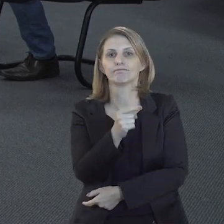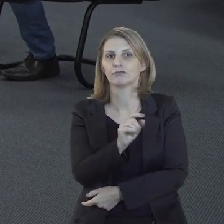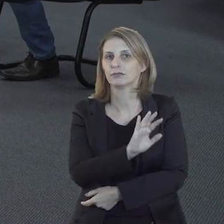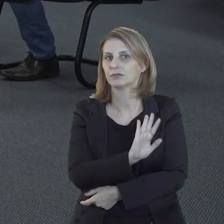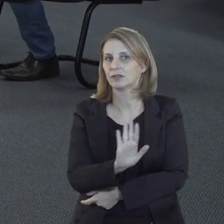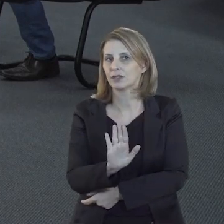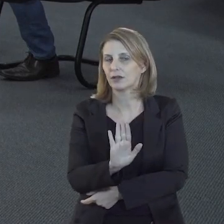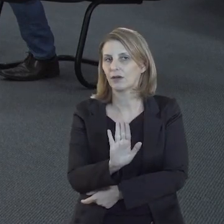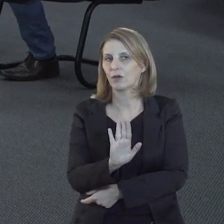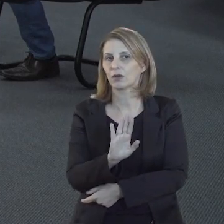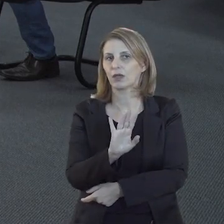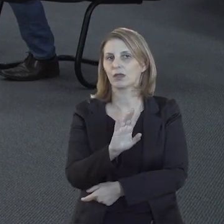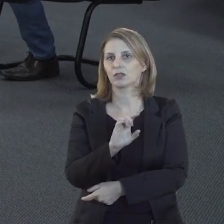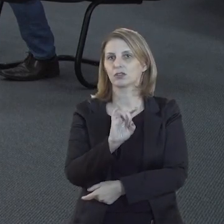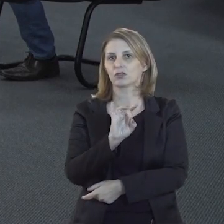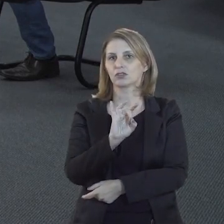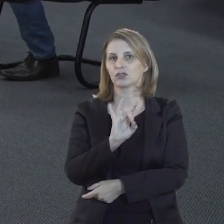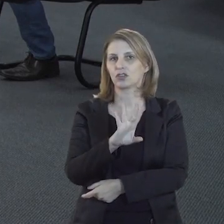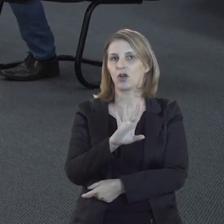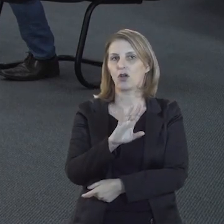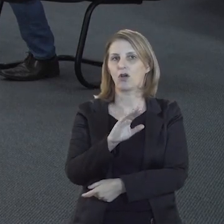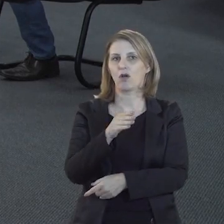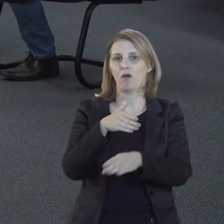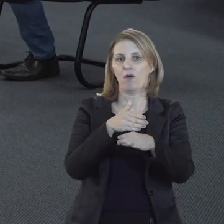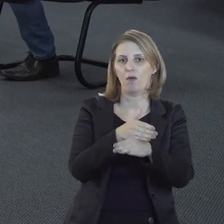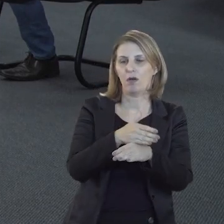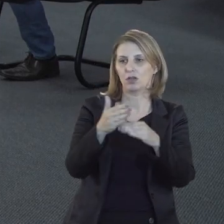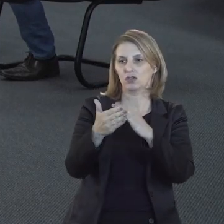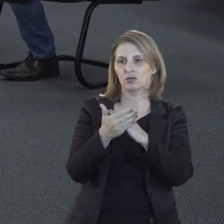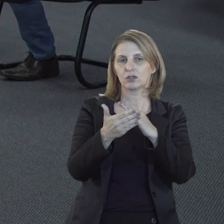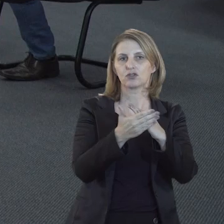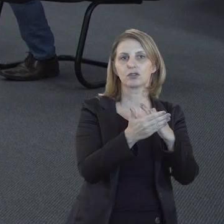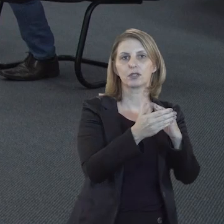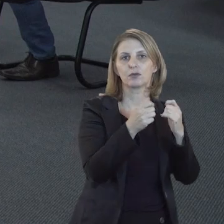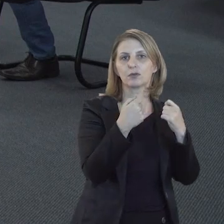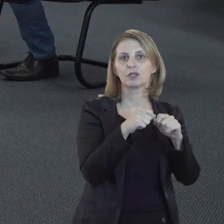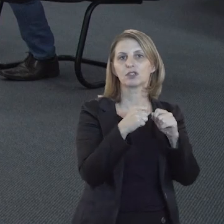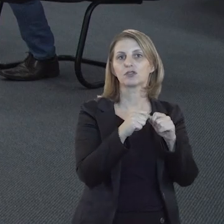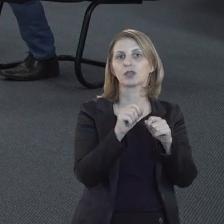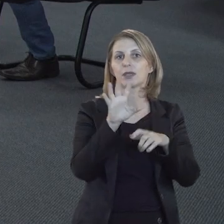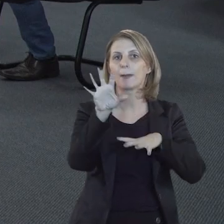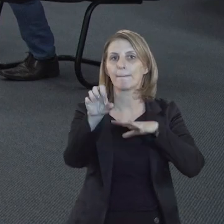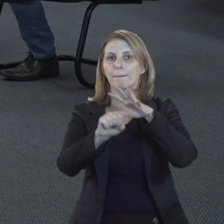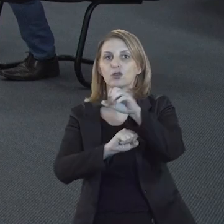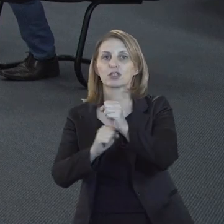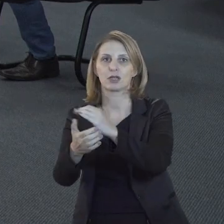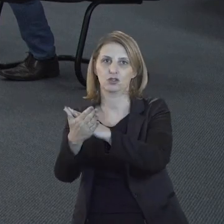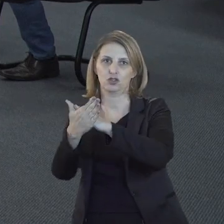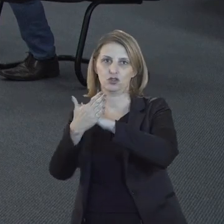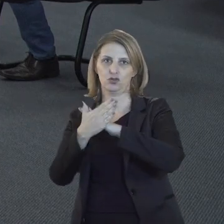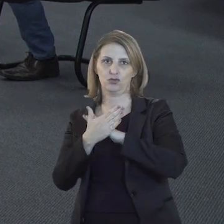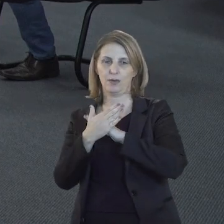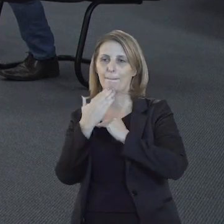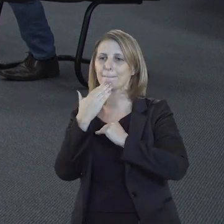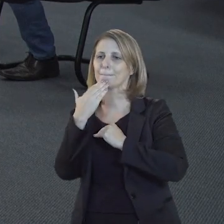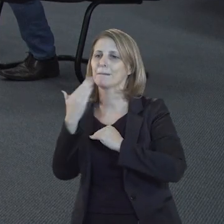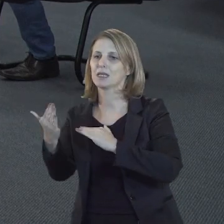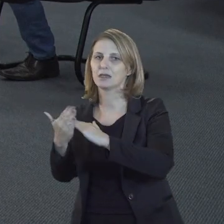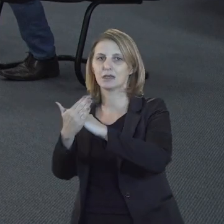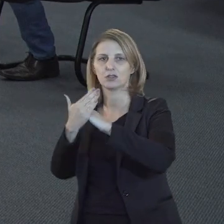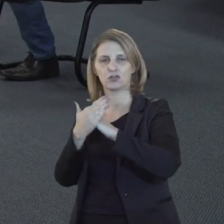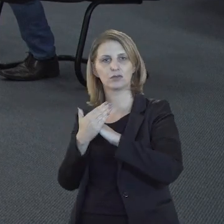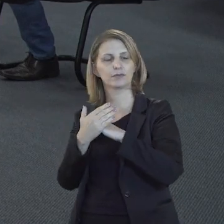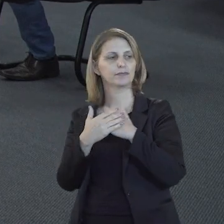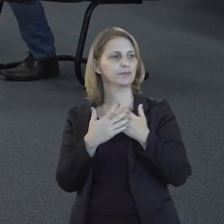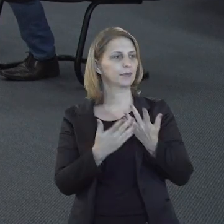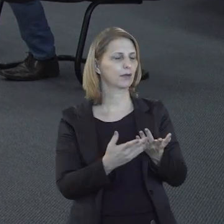talvez sozinho não dê conta. Então, práticas e mais práticas talvez não caibam. Eu preciso, de repente, buscar